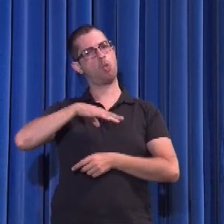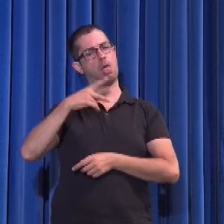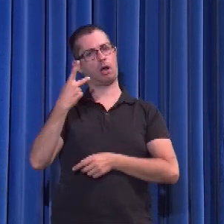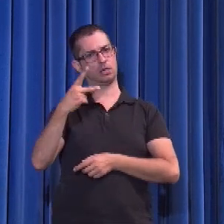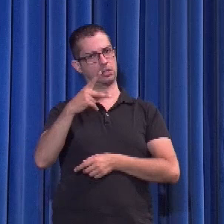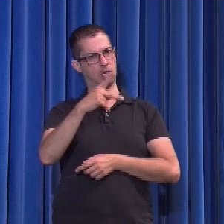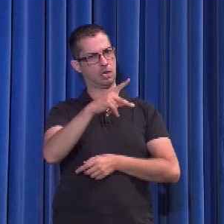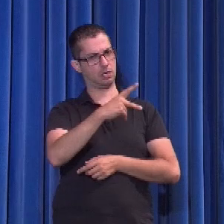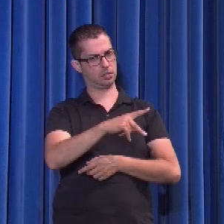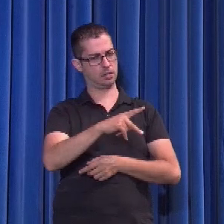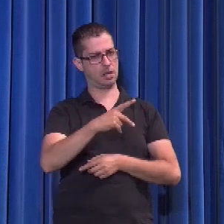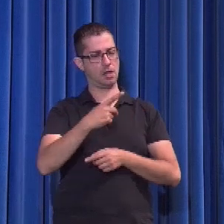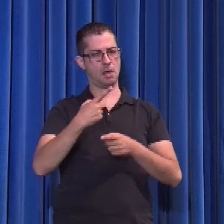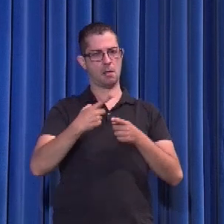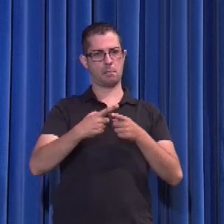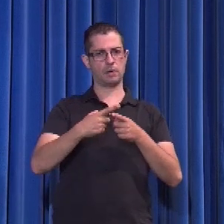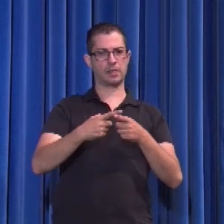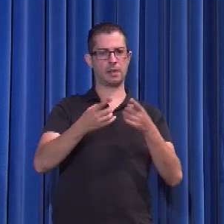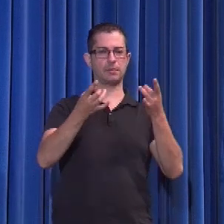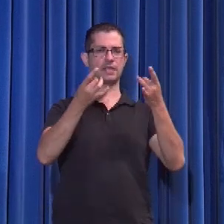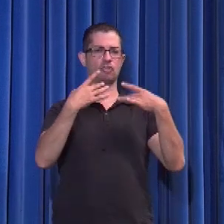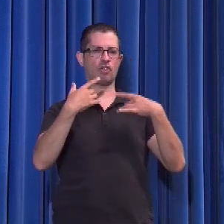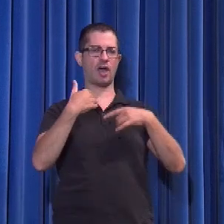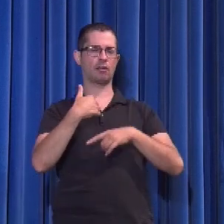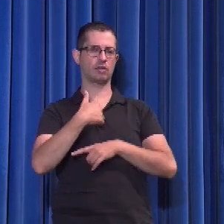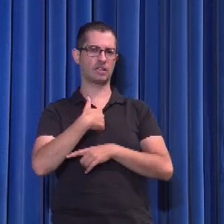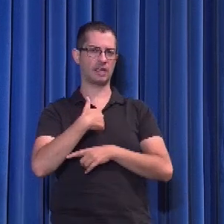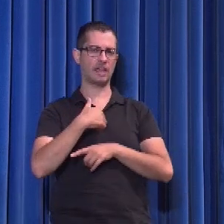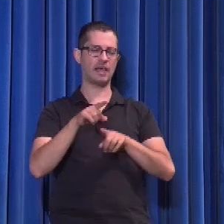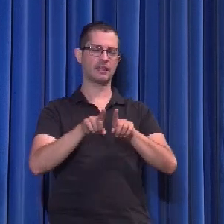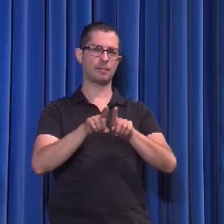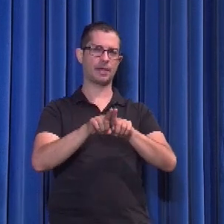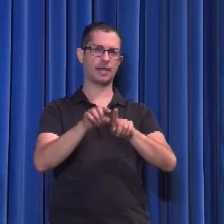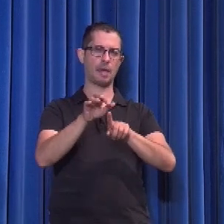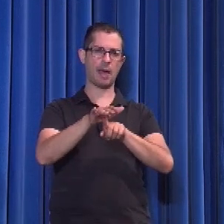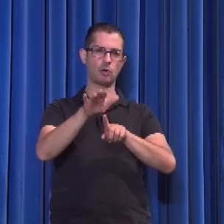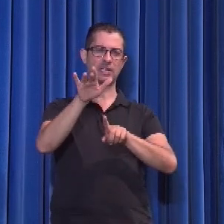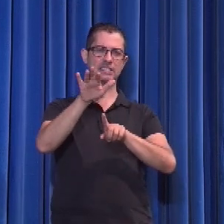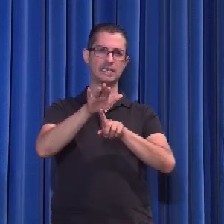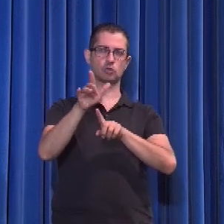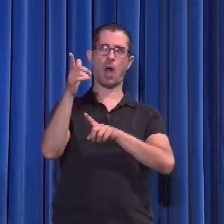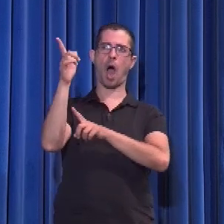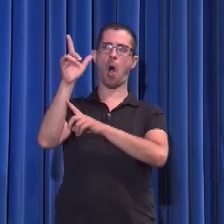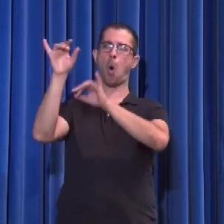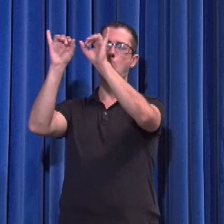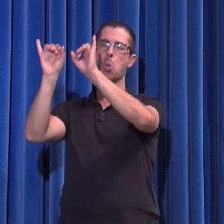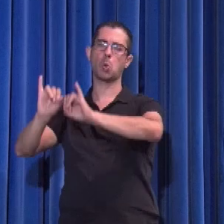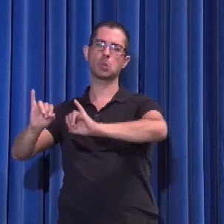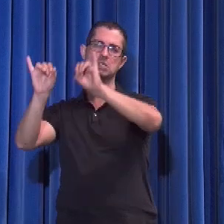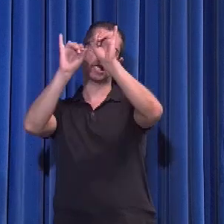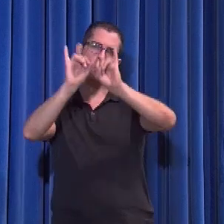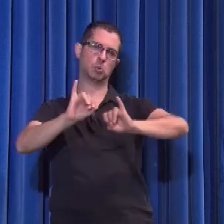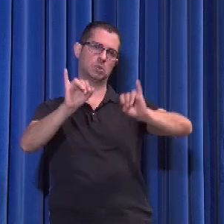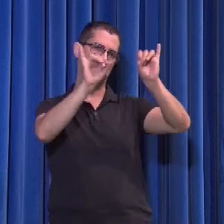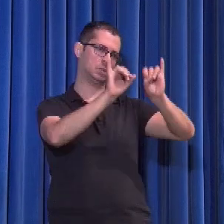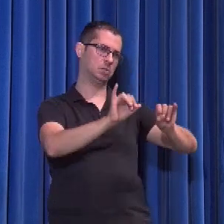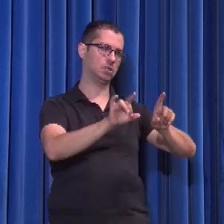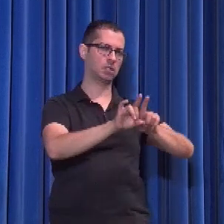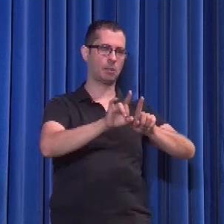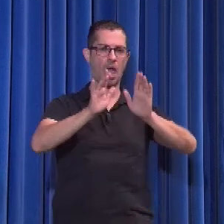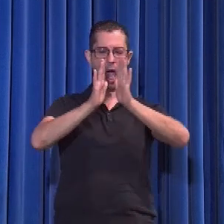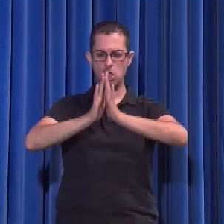me deixaram a mim e queimaram incenso a deuses estranhos e adoraram as obras